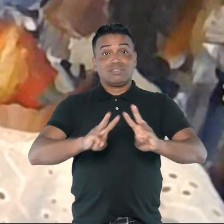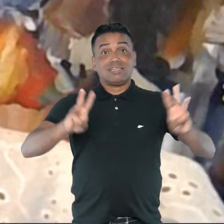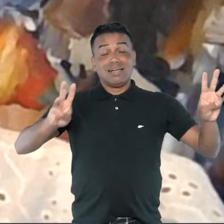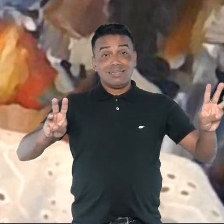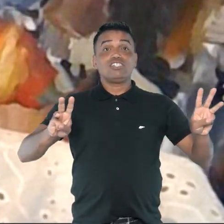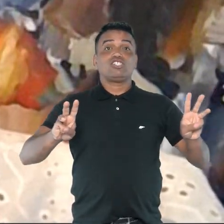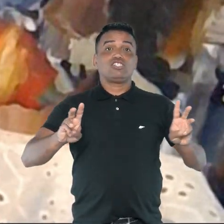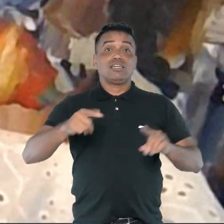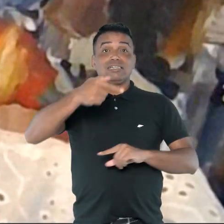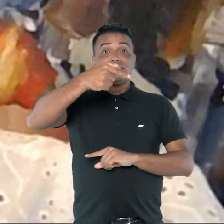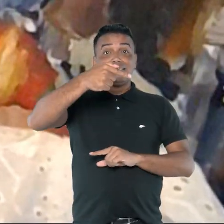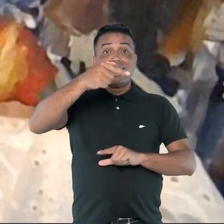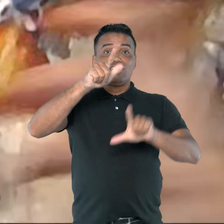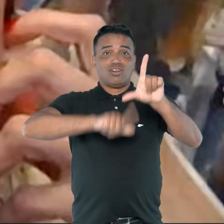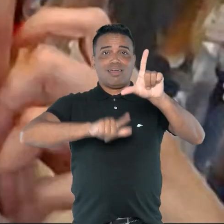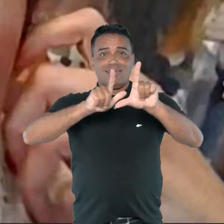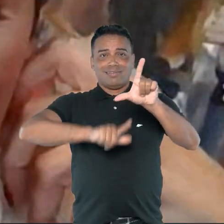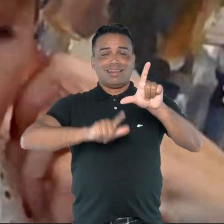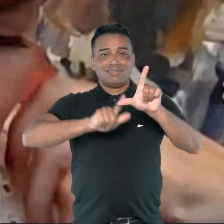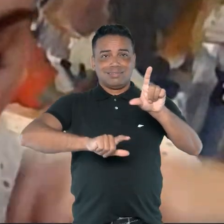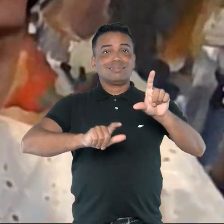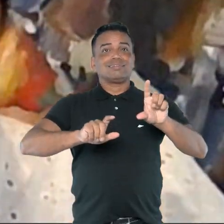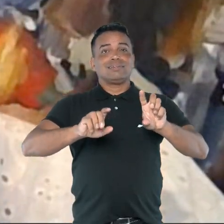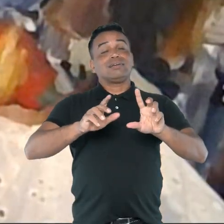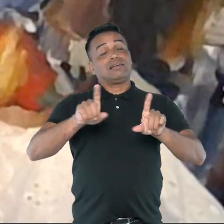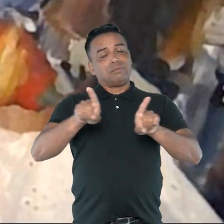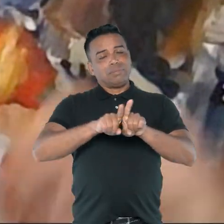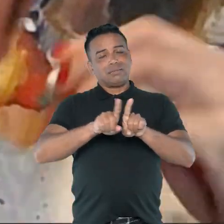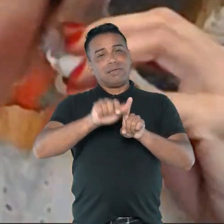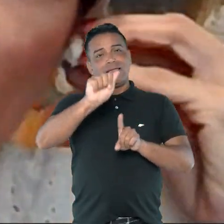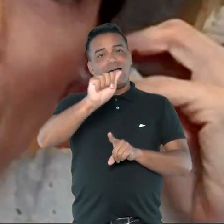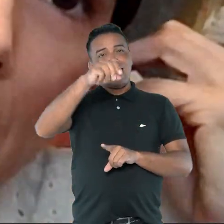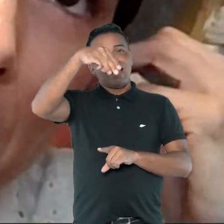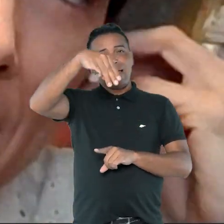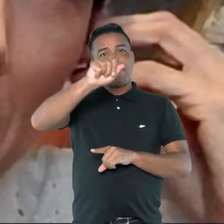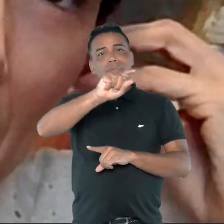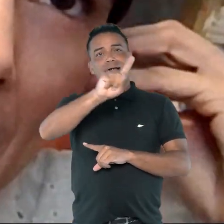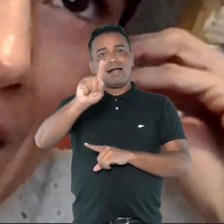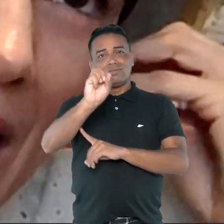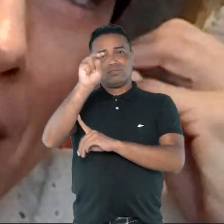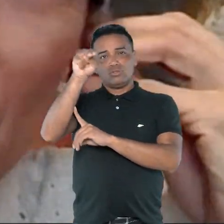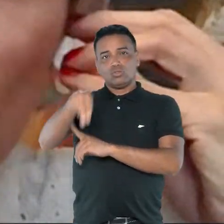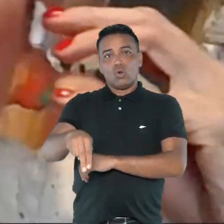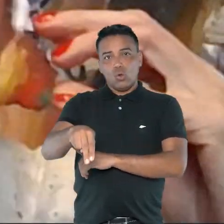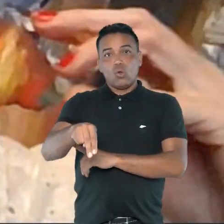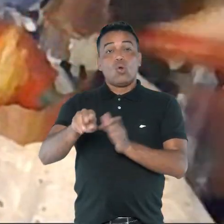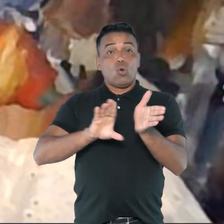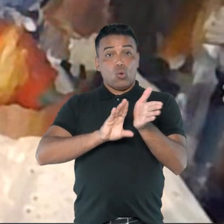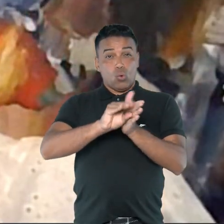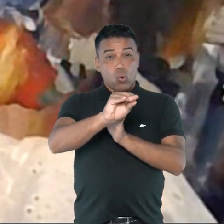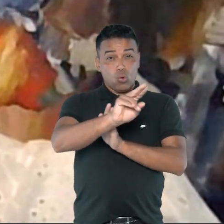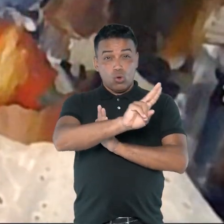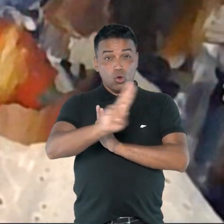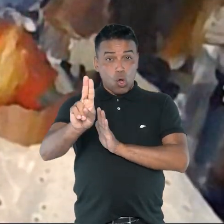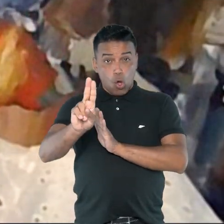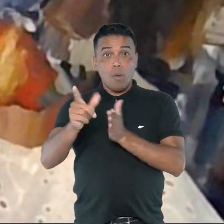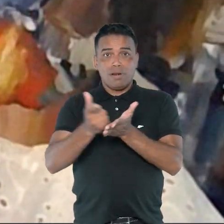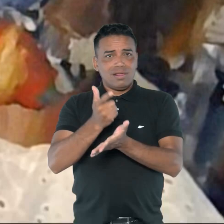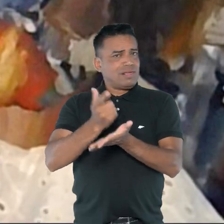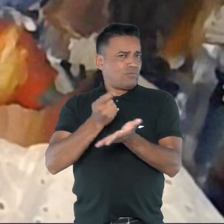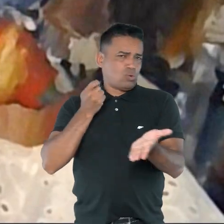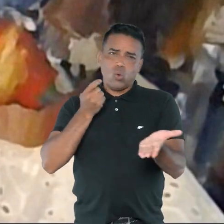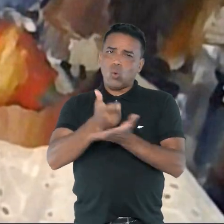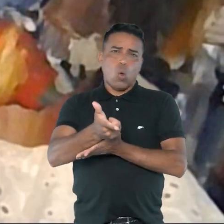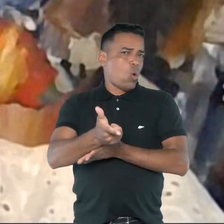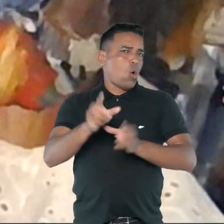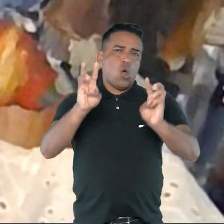muitíssimo. Meu livro está no site das Sete Letras, mas também tem na Amazon. Em qualquer, se você der um